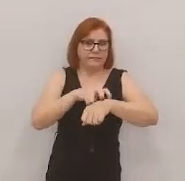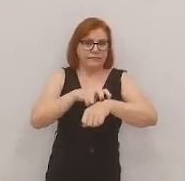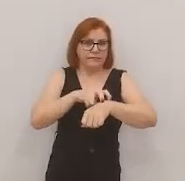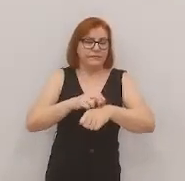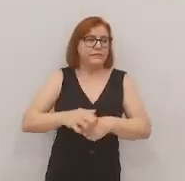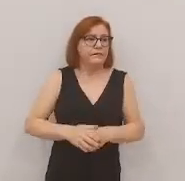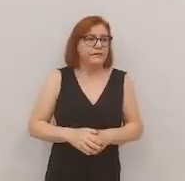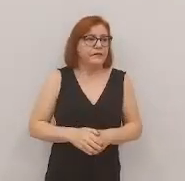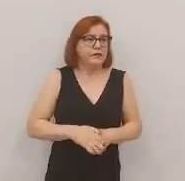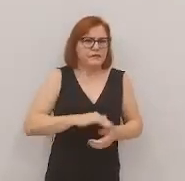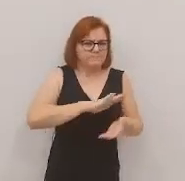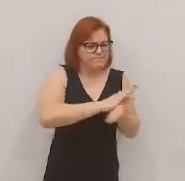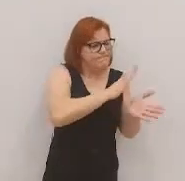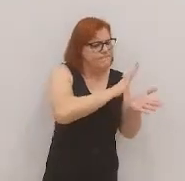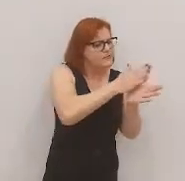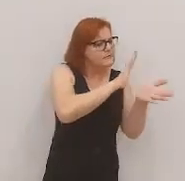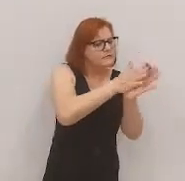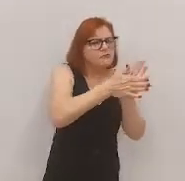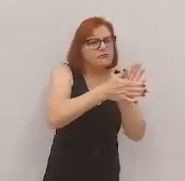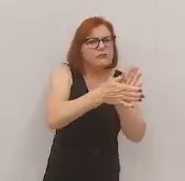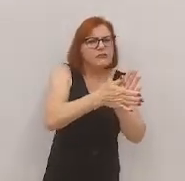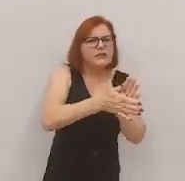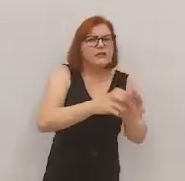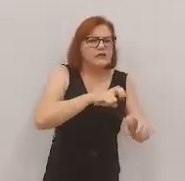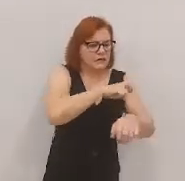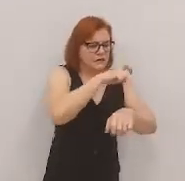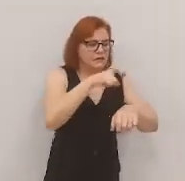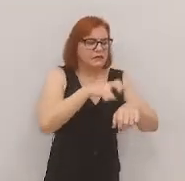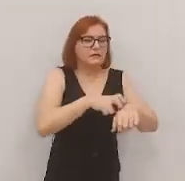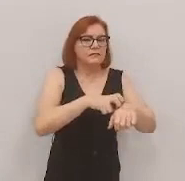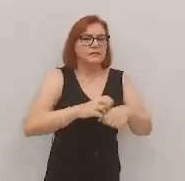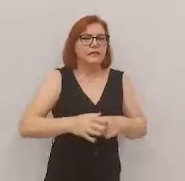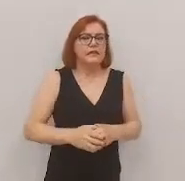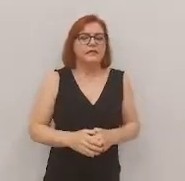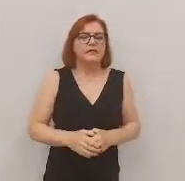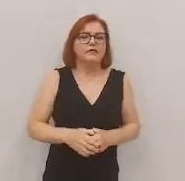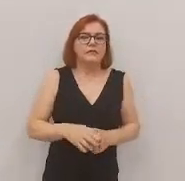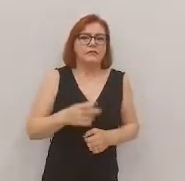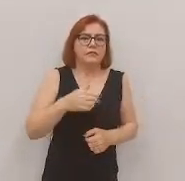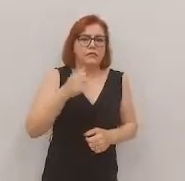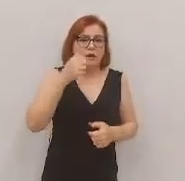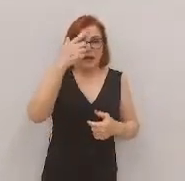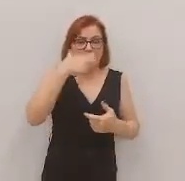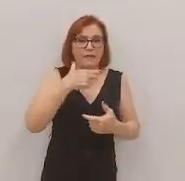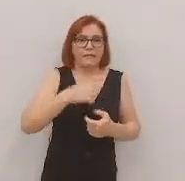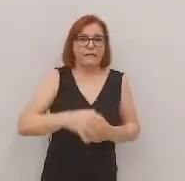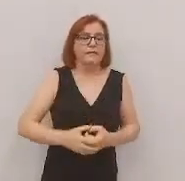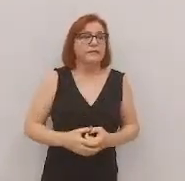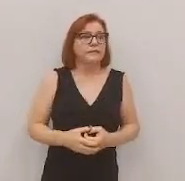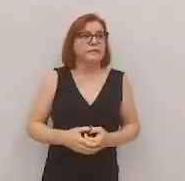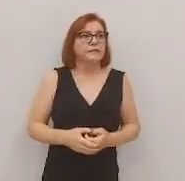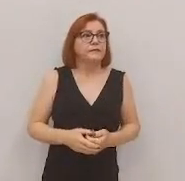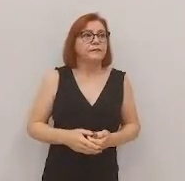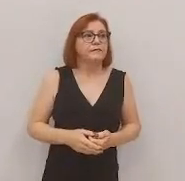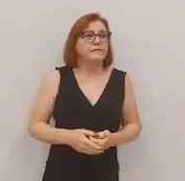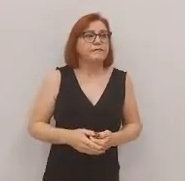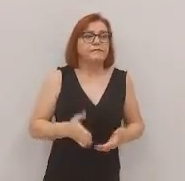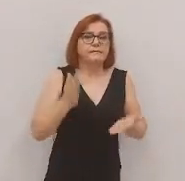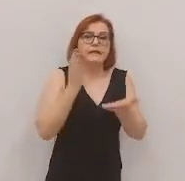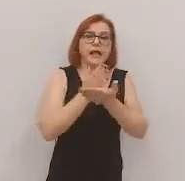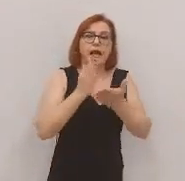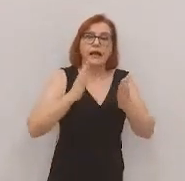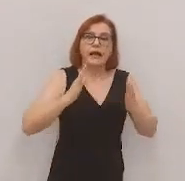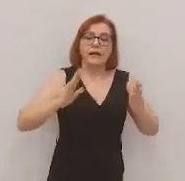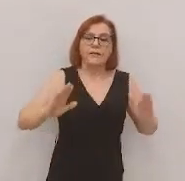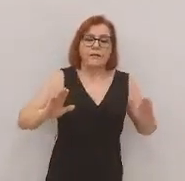O que Deus queria fazer com isso, né? Esmagar a cabeça da serpente. Irmãos, é acabar com a